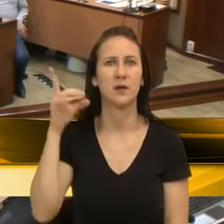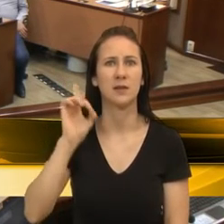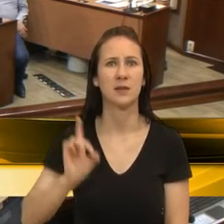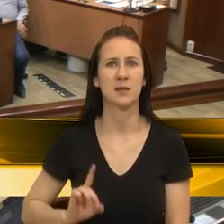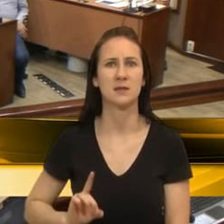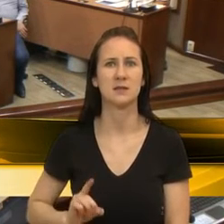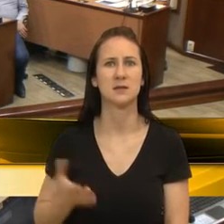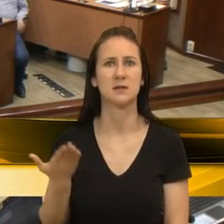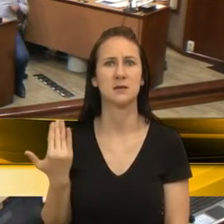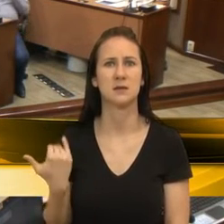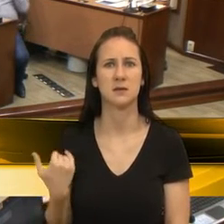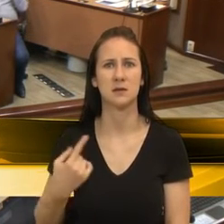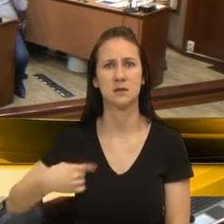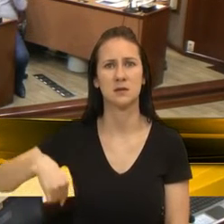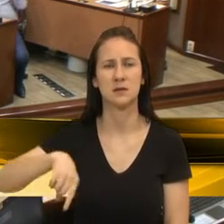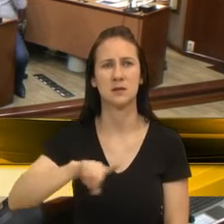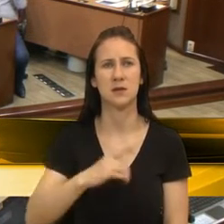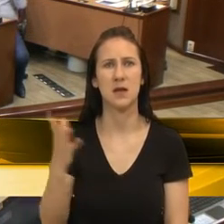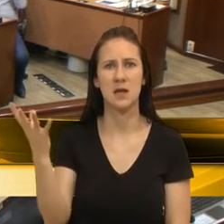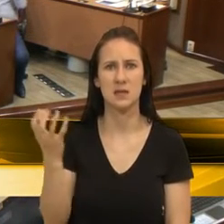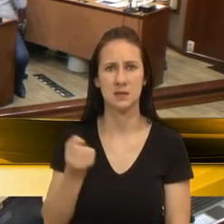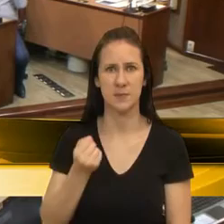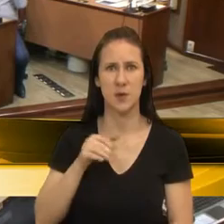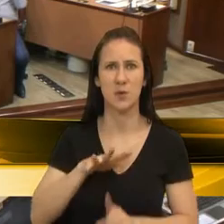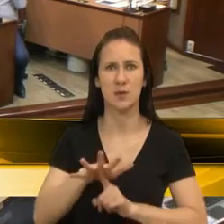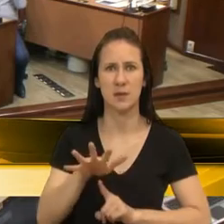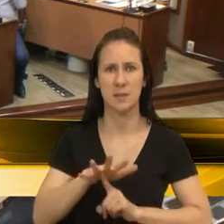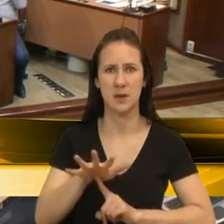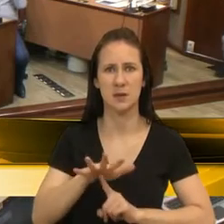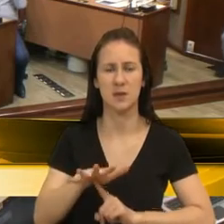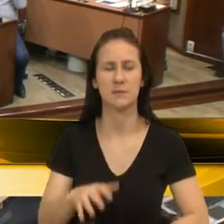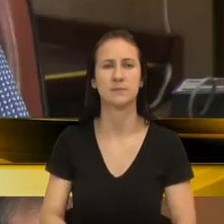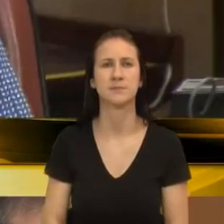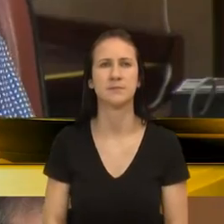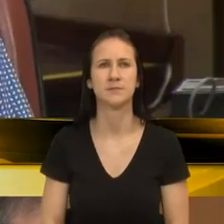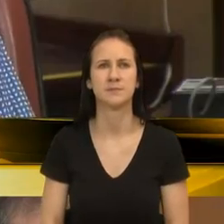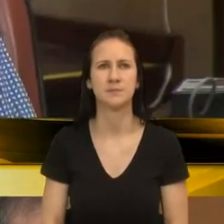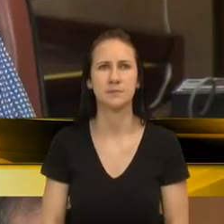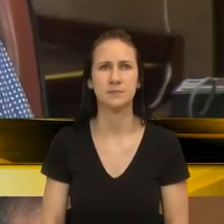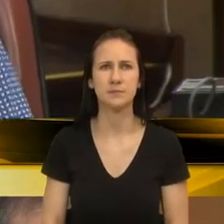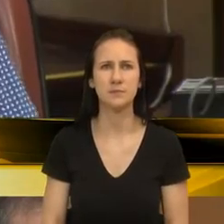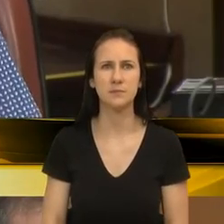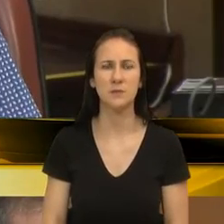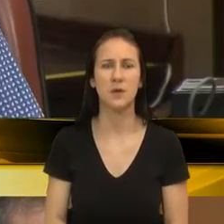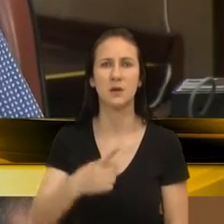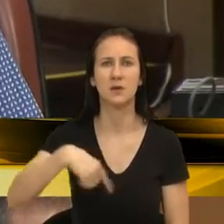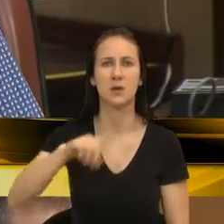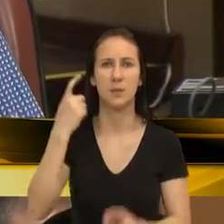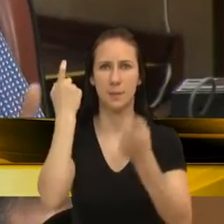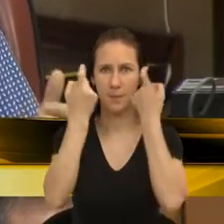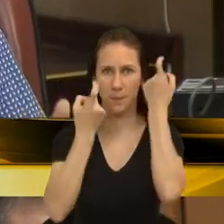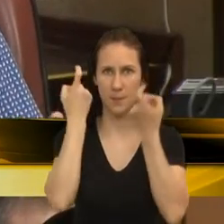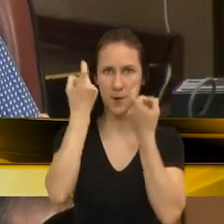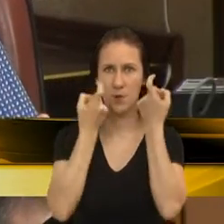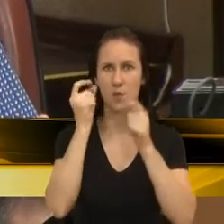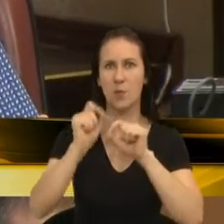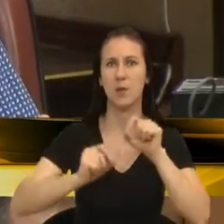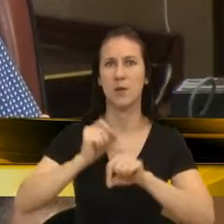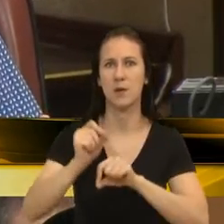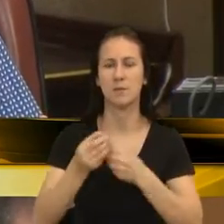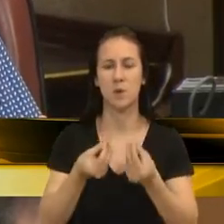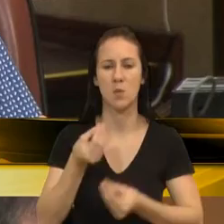de usuários, né, principalmente no meu gabinete, usuários desses serviços, né, a preocupação foi a questão de